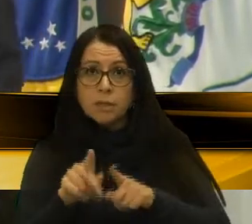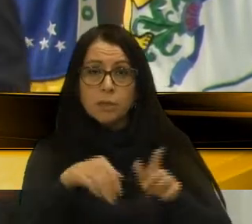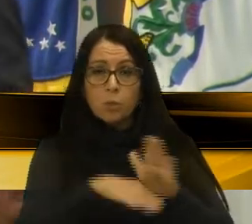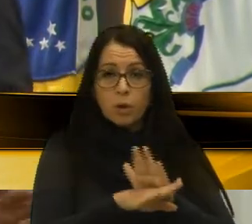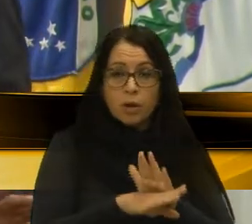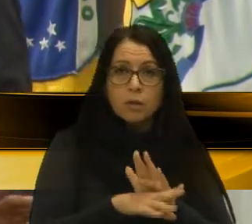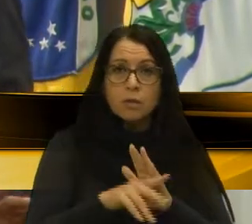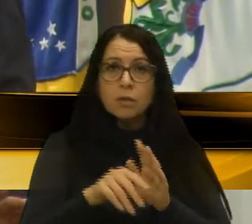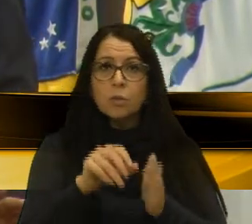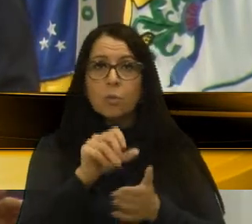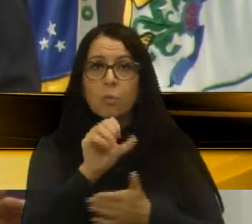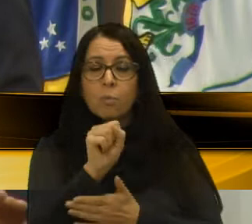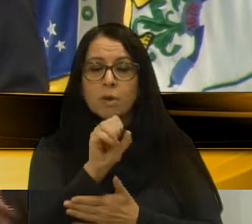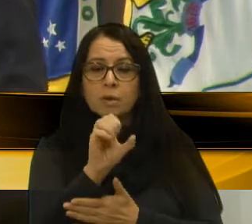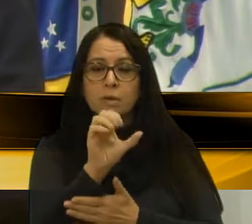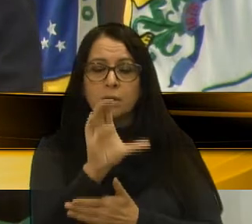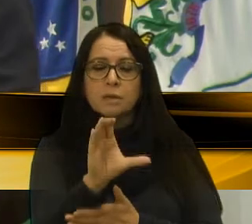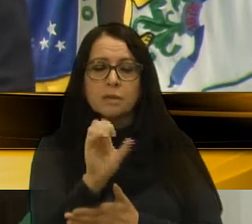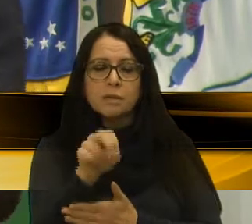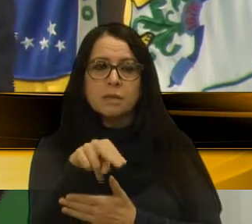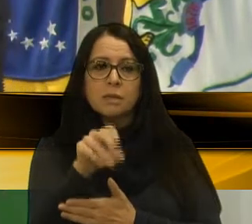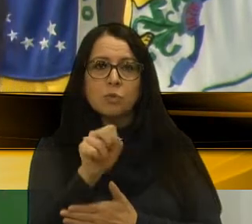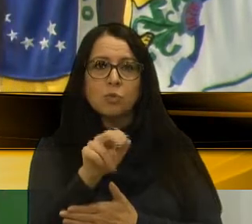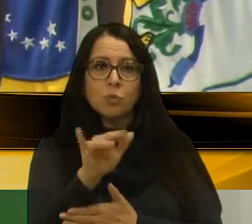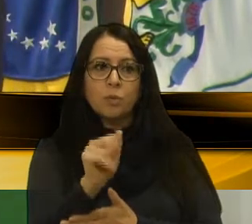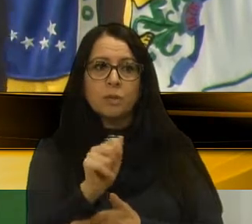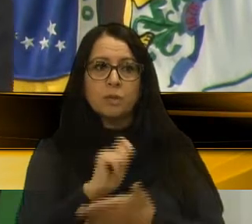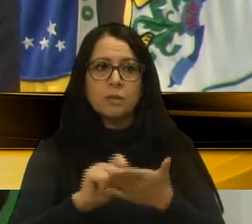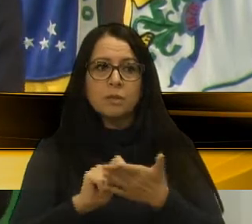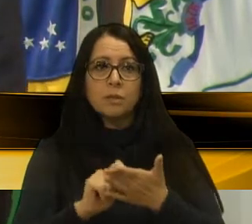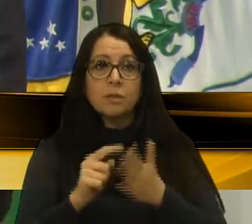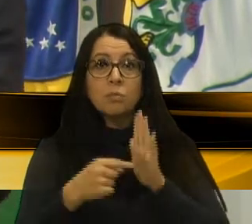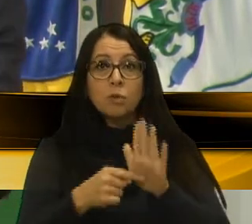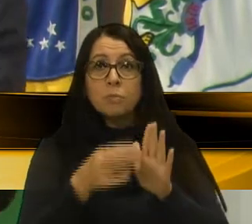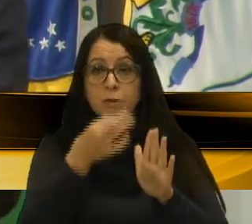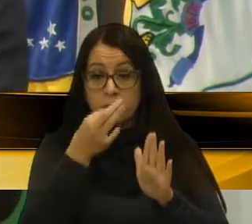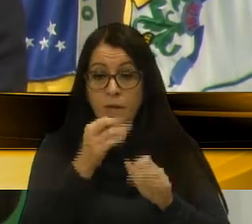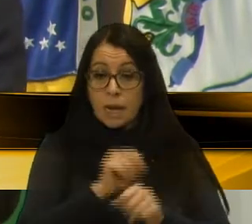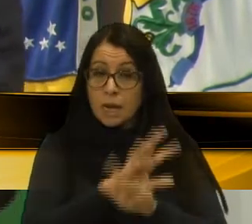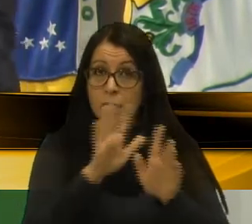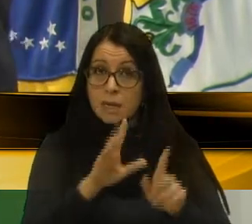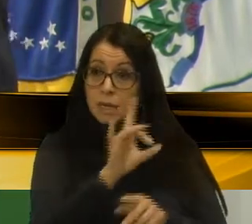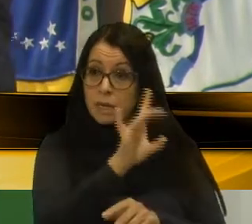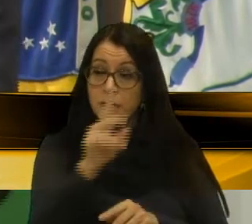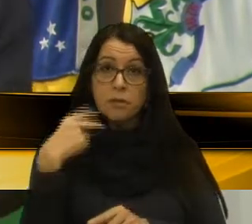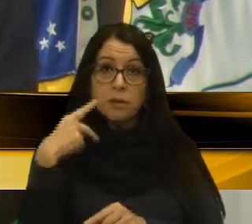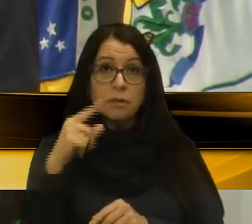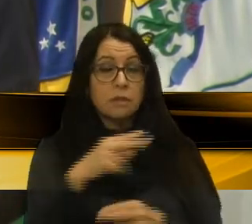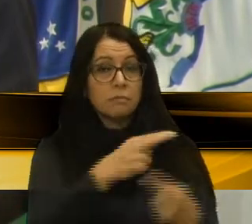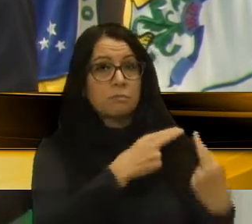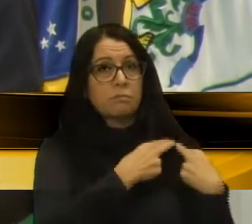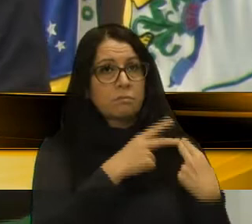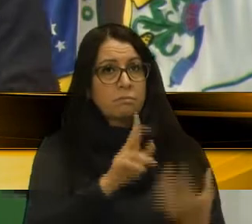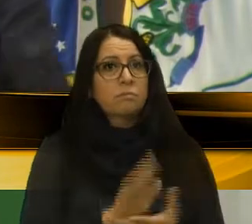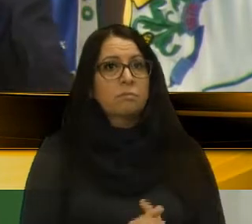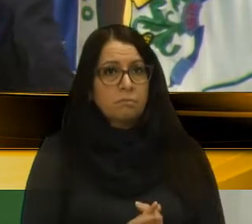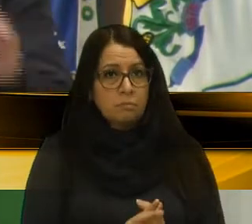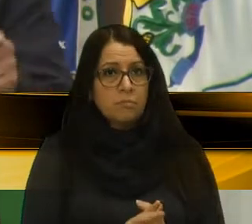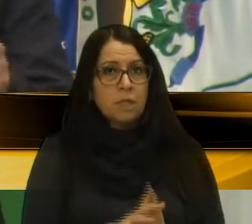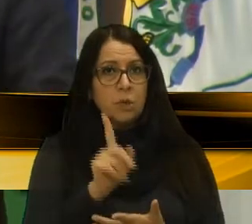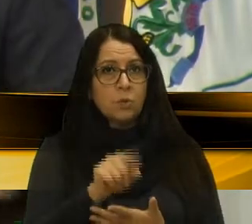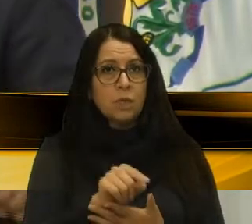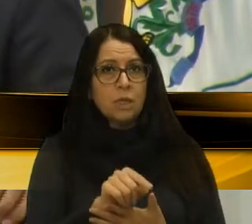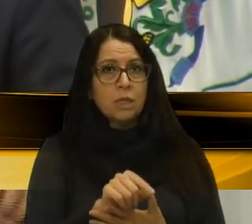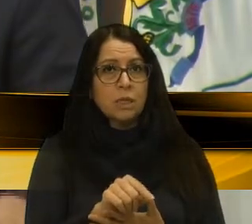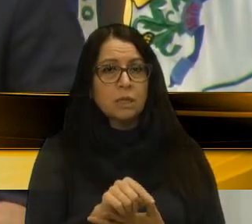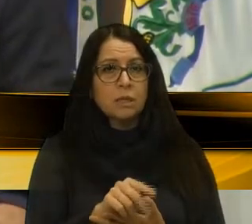uma censura escrita. Então, eu trago aqui minha posição de forma clara, para que cada vereador assuma a sua responsabilidade. Porque, a depender